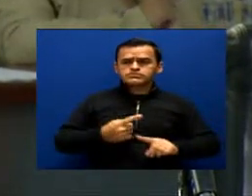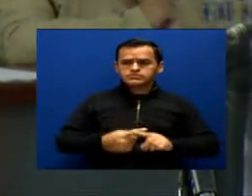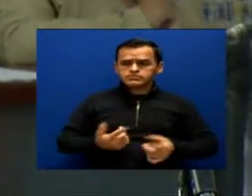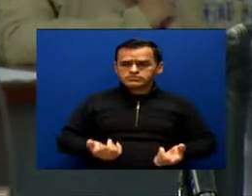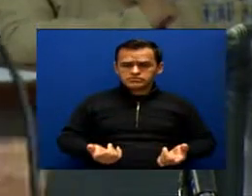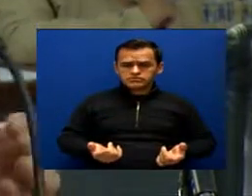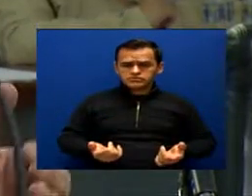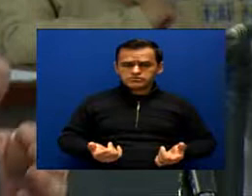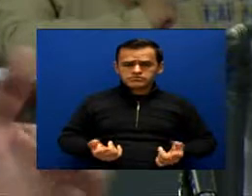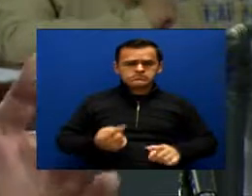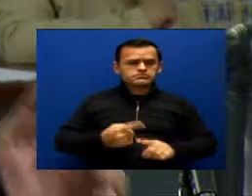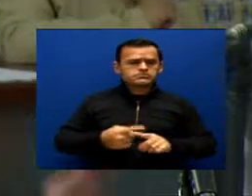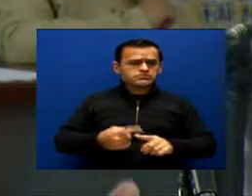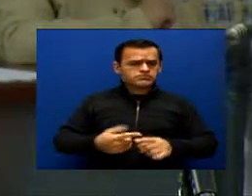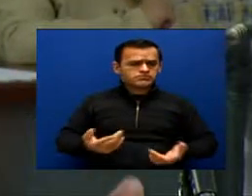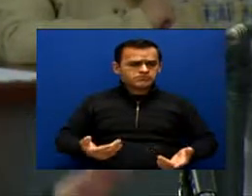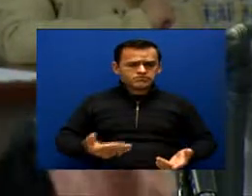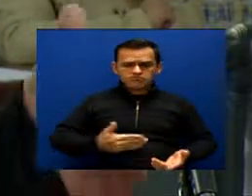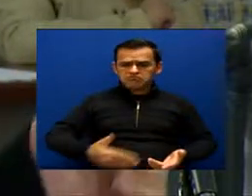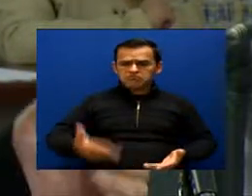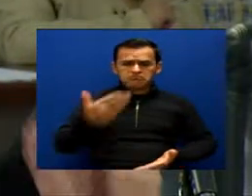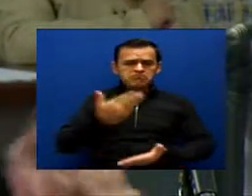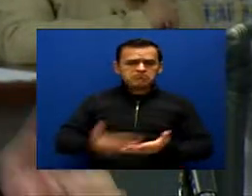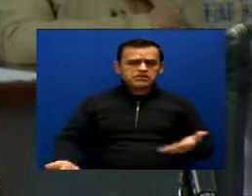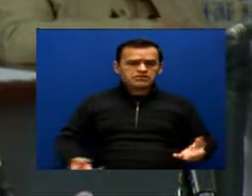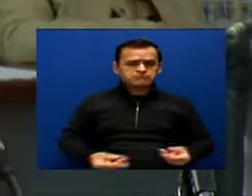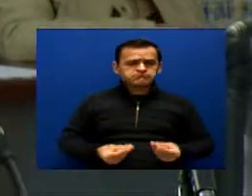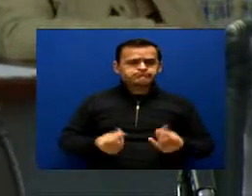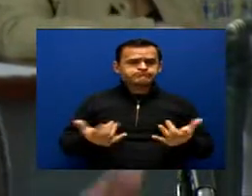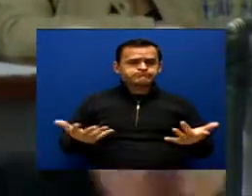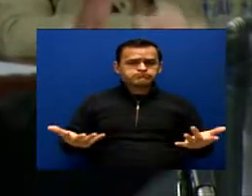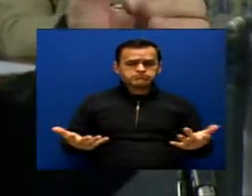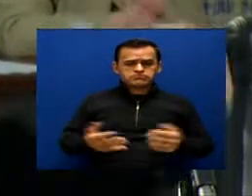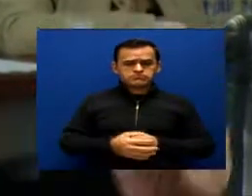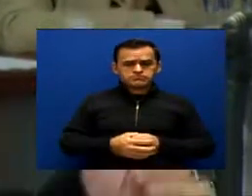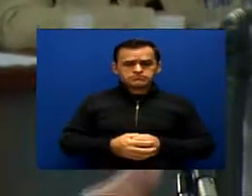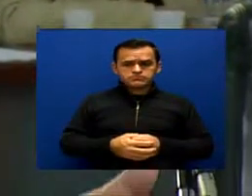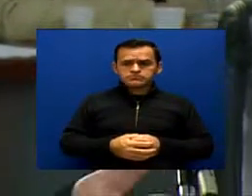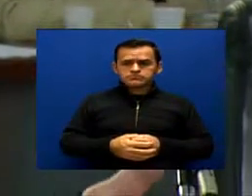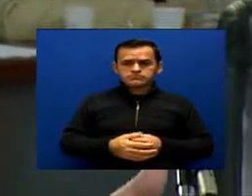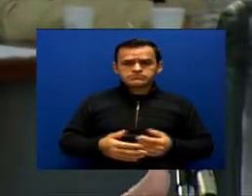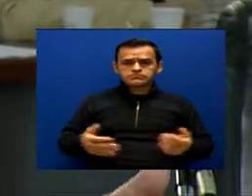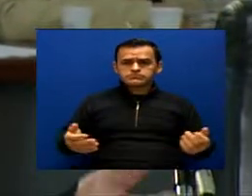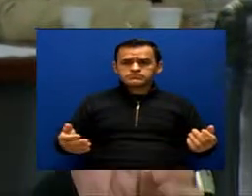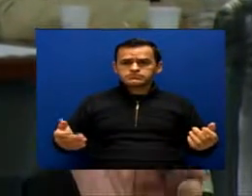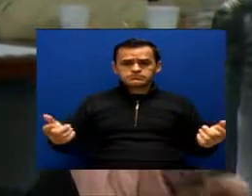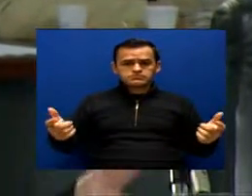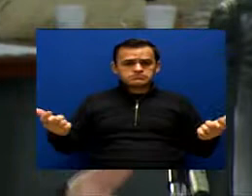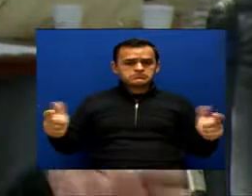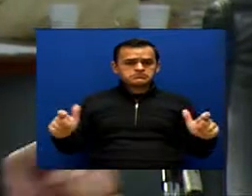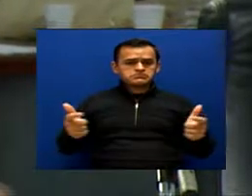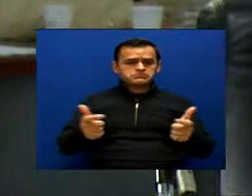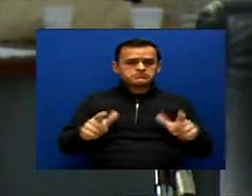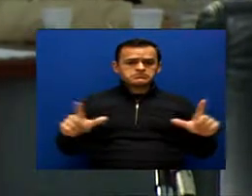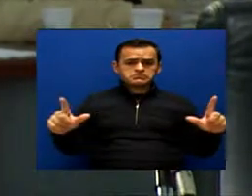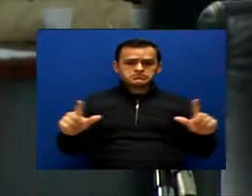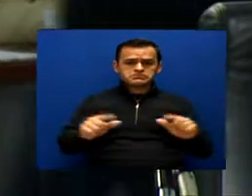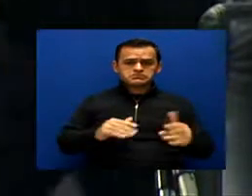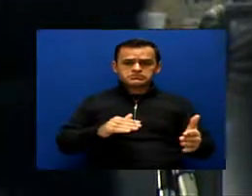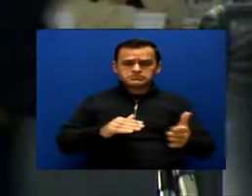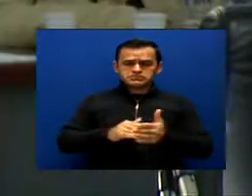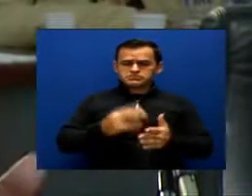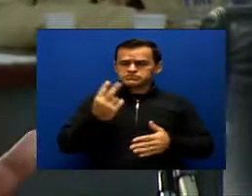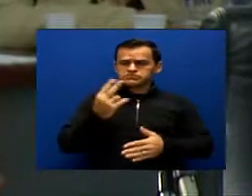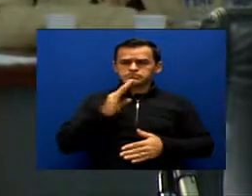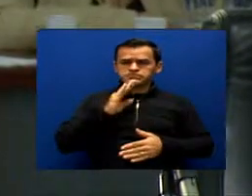Tem coro, vereador Martinez. A troco de nada. Vereador Martinez, tem coro, vereador. Está esvaziando o plenário, ninguém fica aqui até